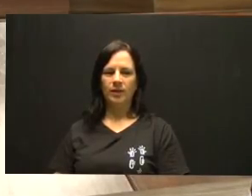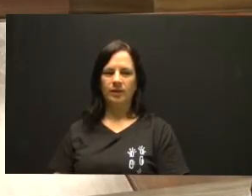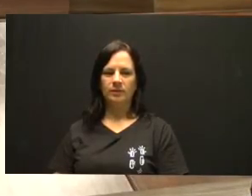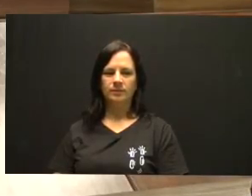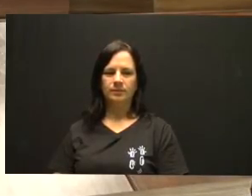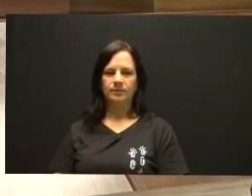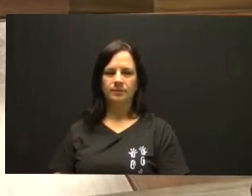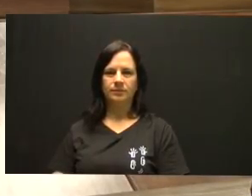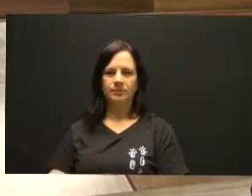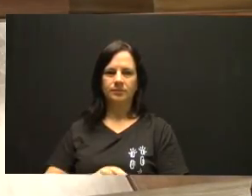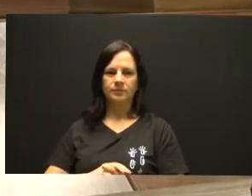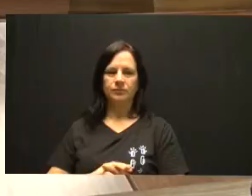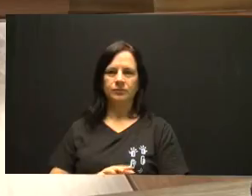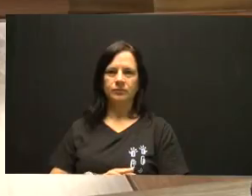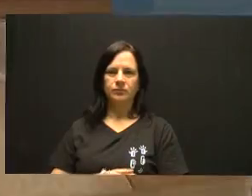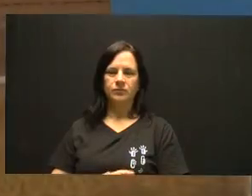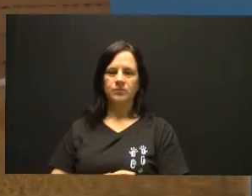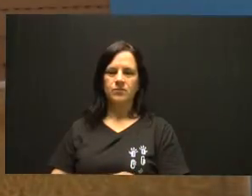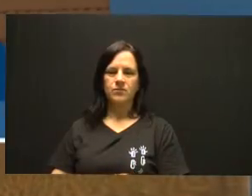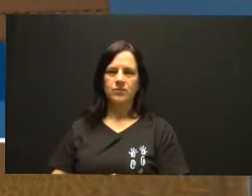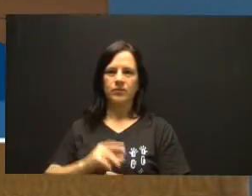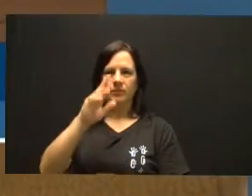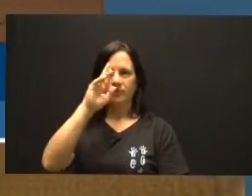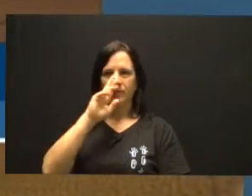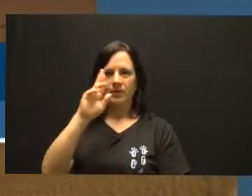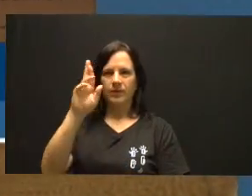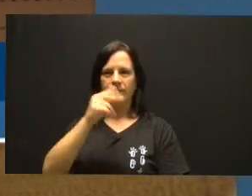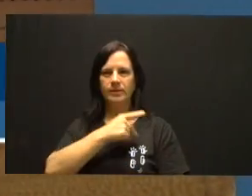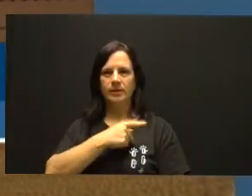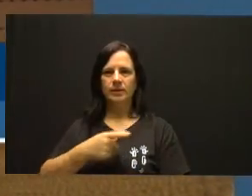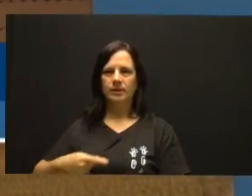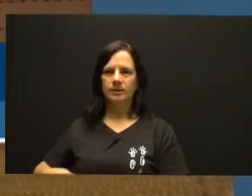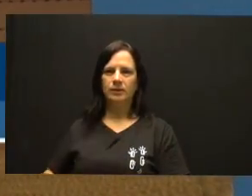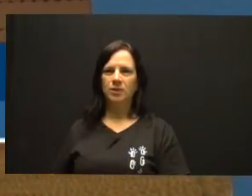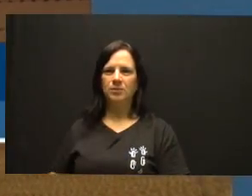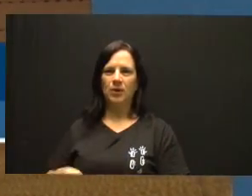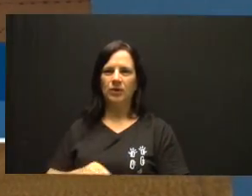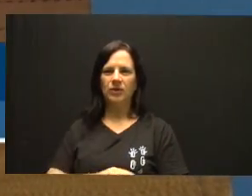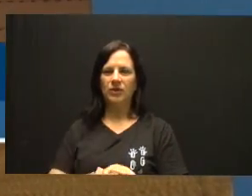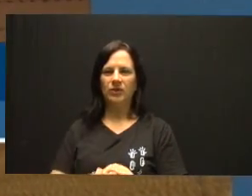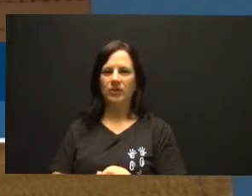Com a palavra, vereador Jair Dubá. Senhor presidente, senhores vereadores,